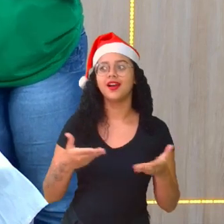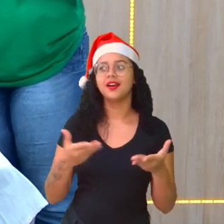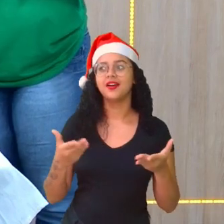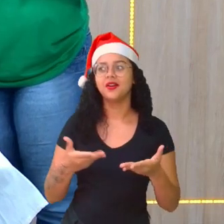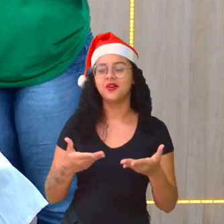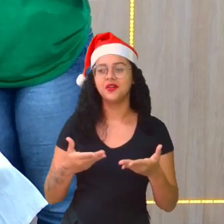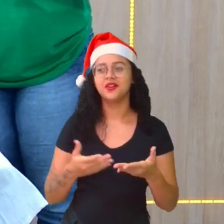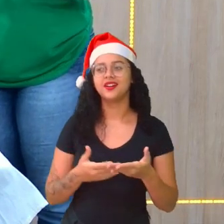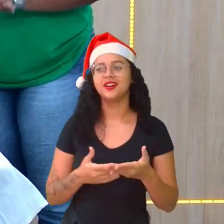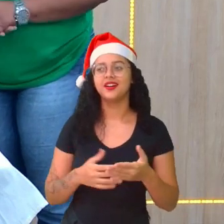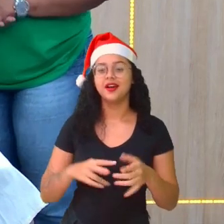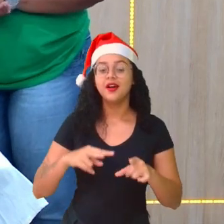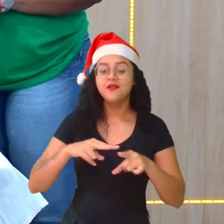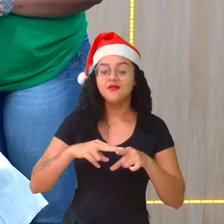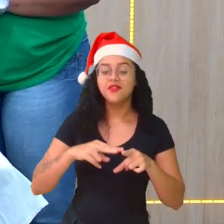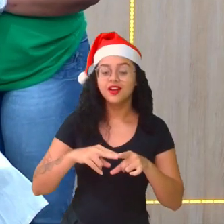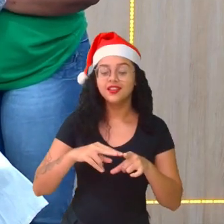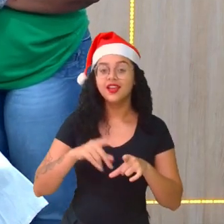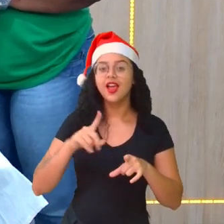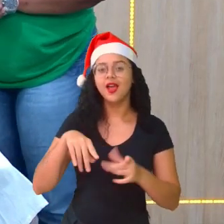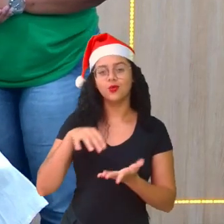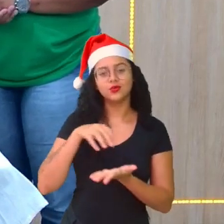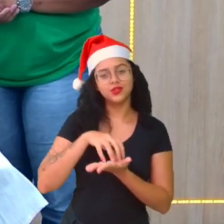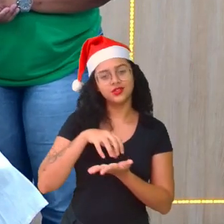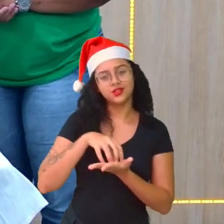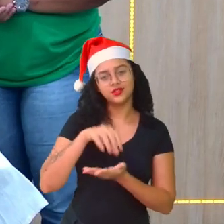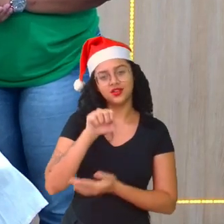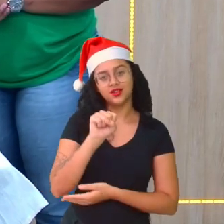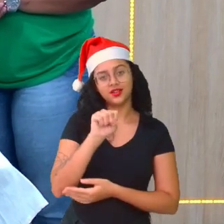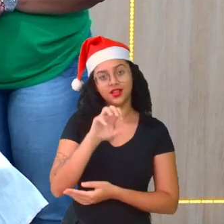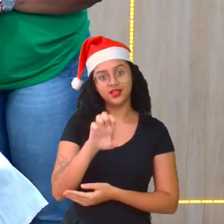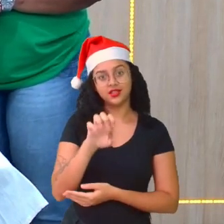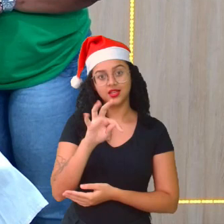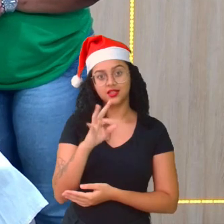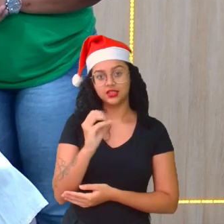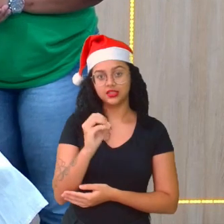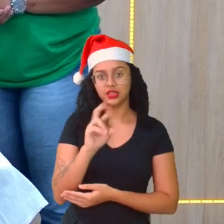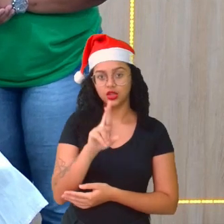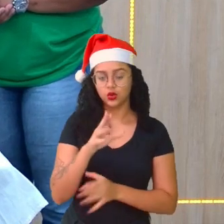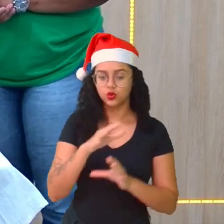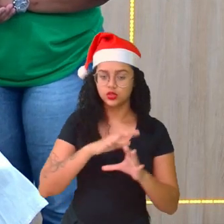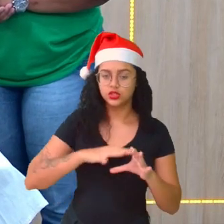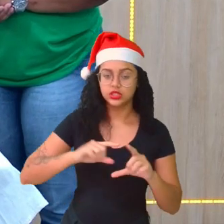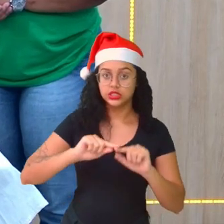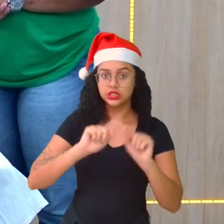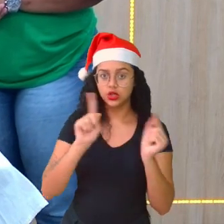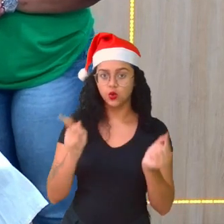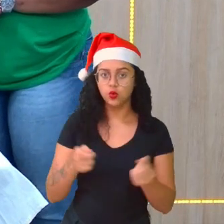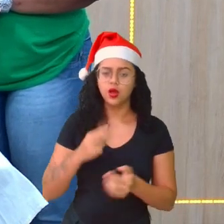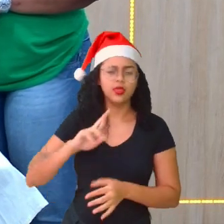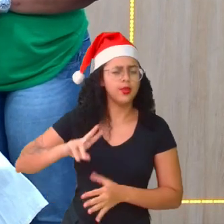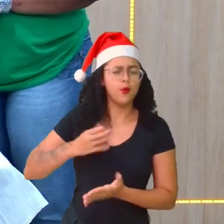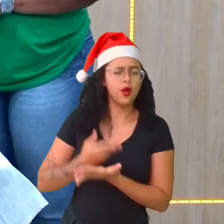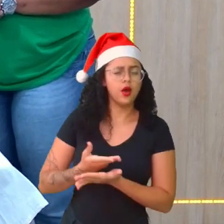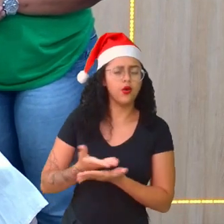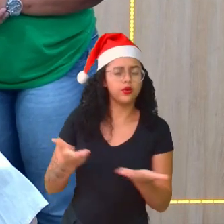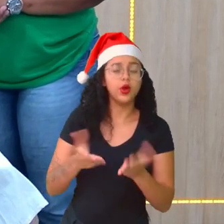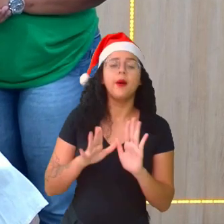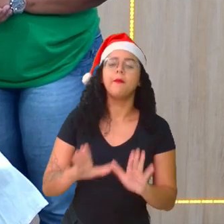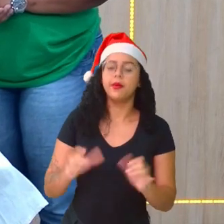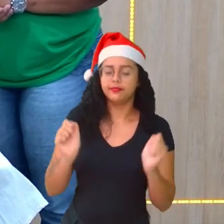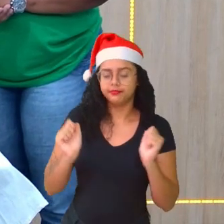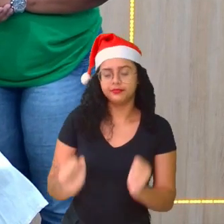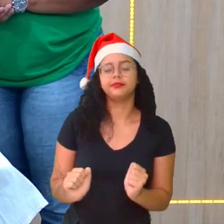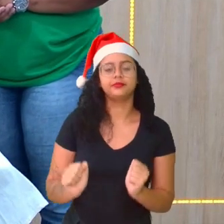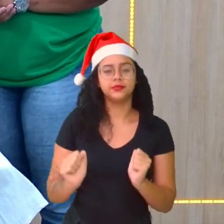Agora me vantagem. Aí a fatia é a área do setor, gente. Aí o setor circular tem uma fórmula específica que não é a aula de hoje, mas tem como calcular